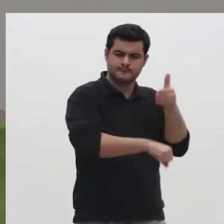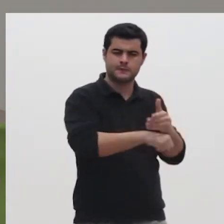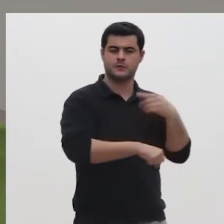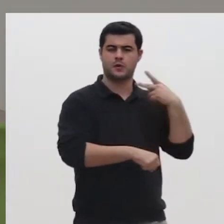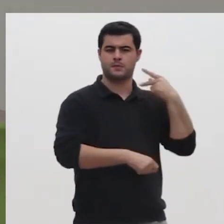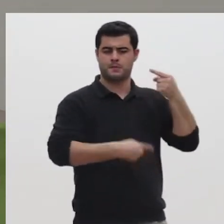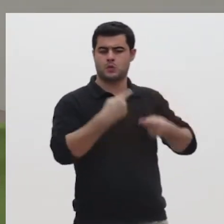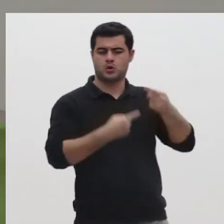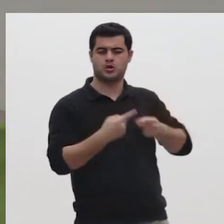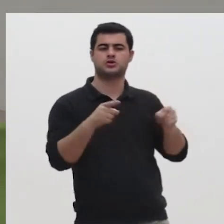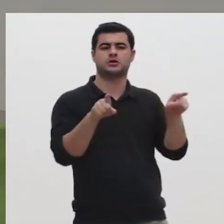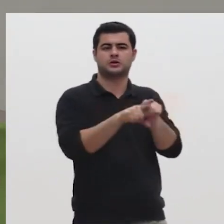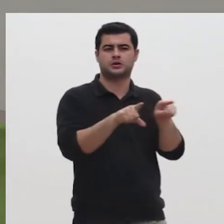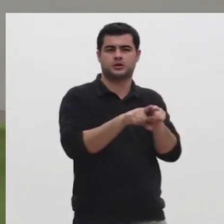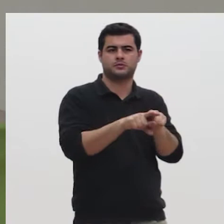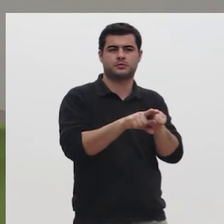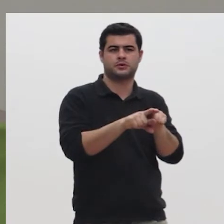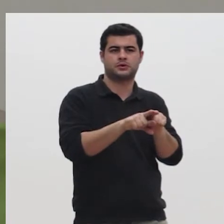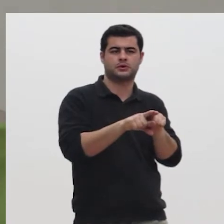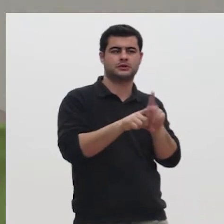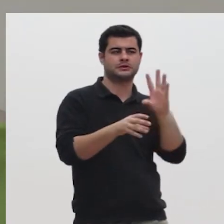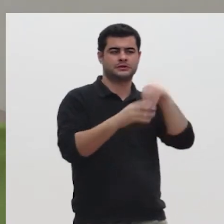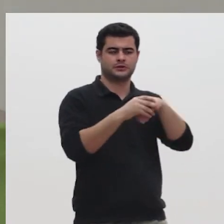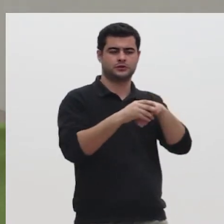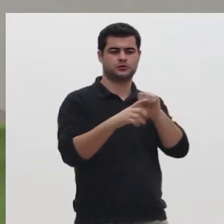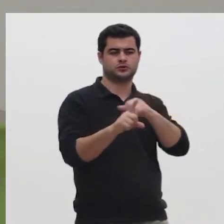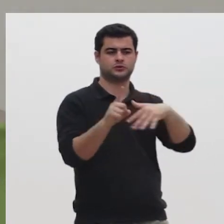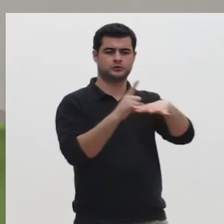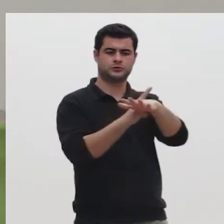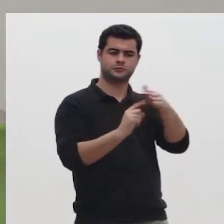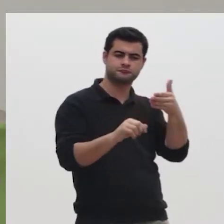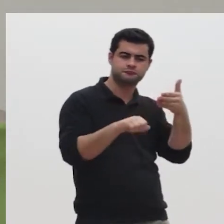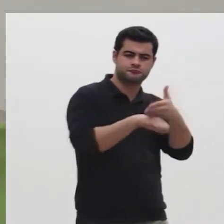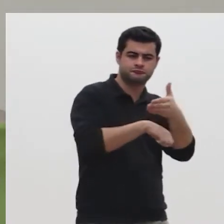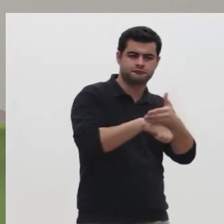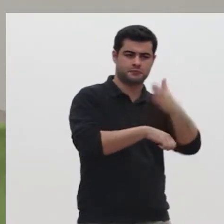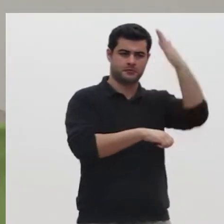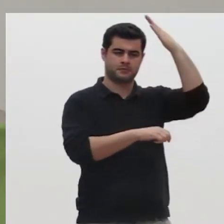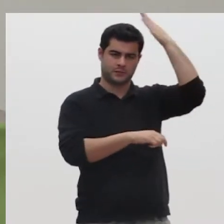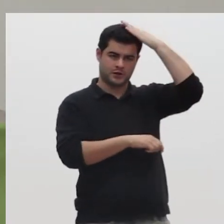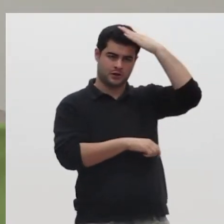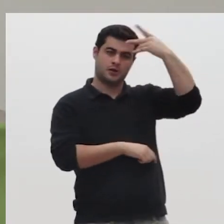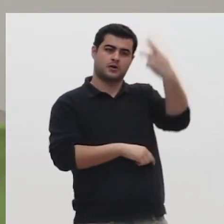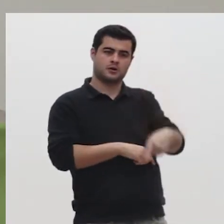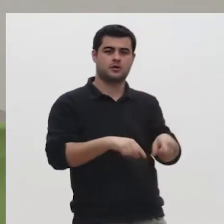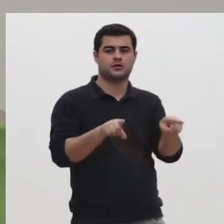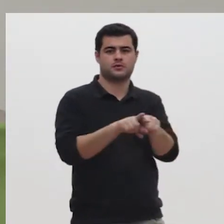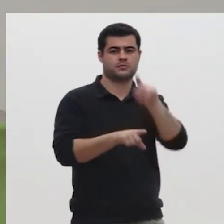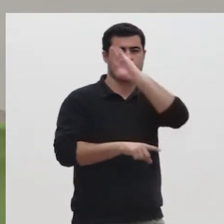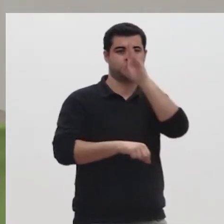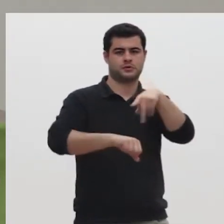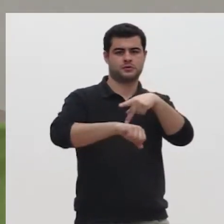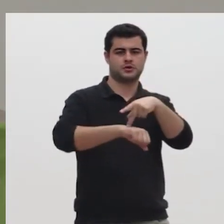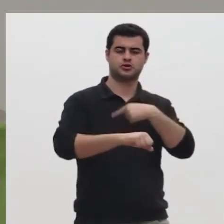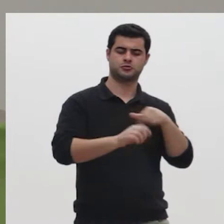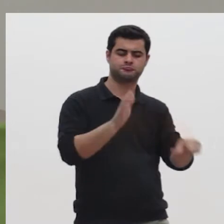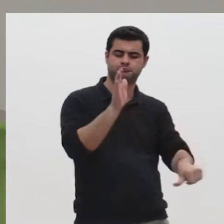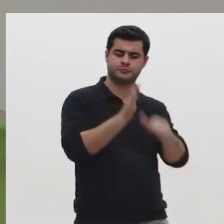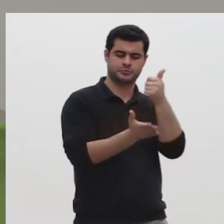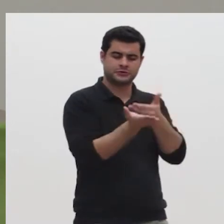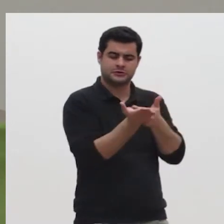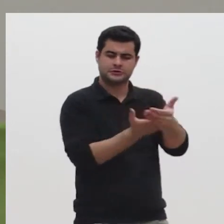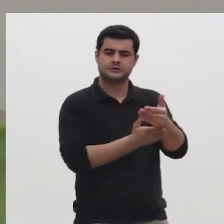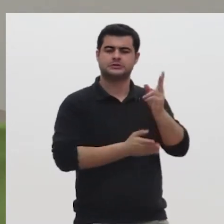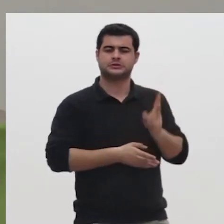política, inserida na sociedade paranaense e no país. Sempre fomos pioneiros em